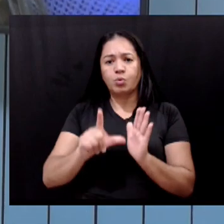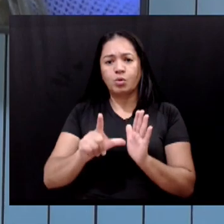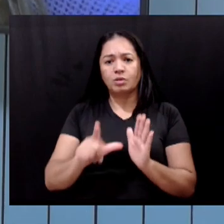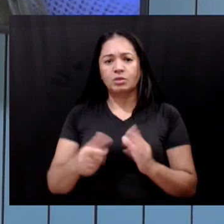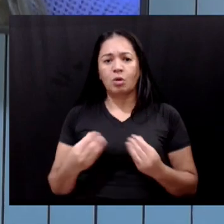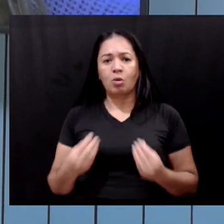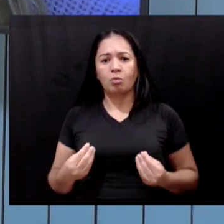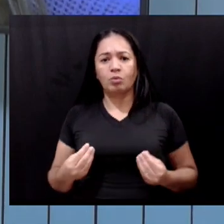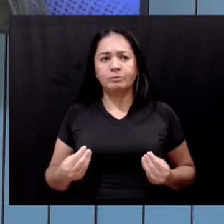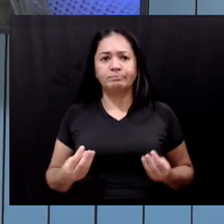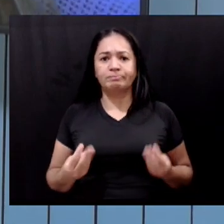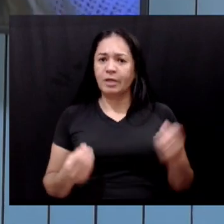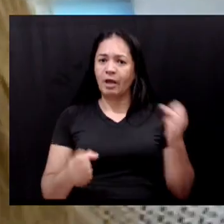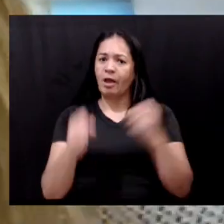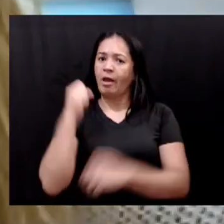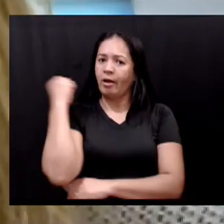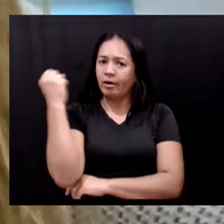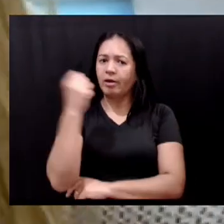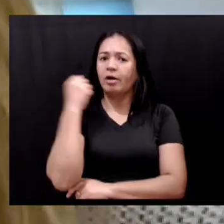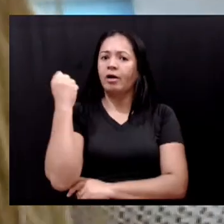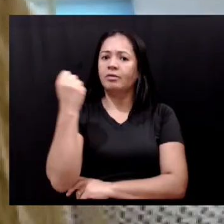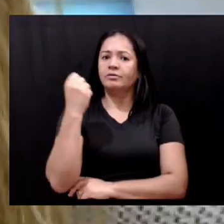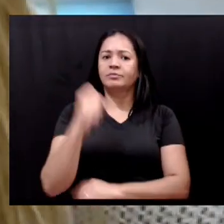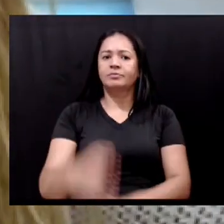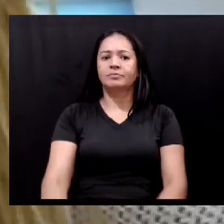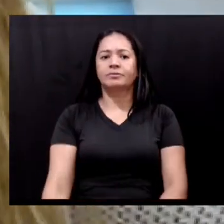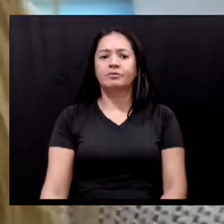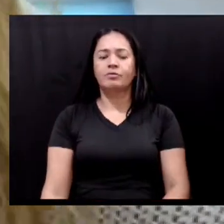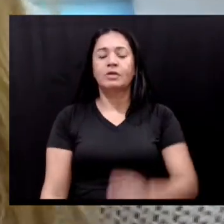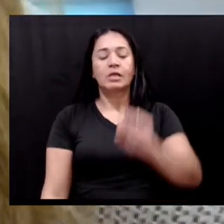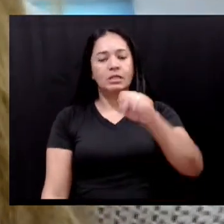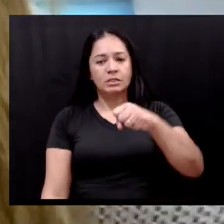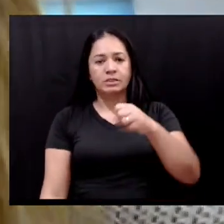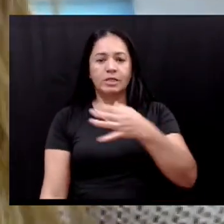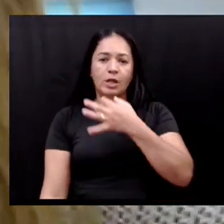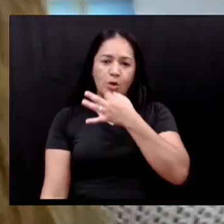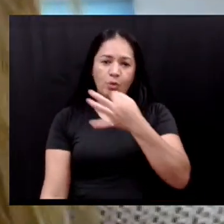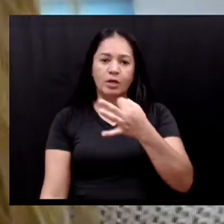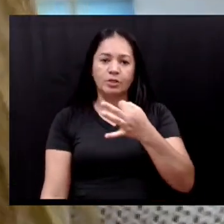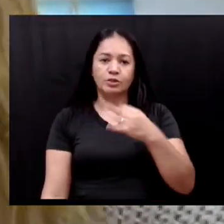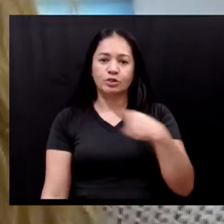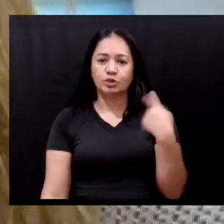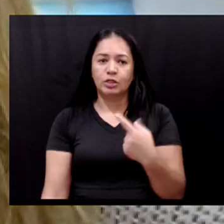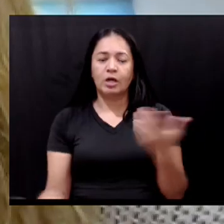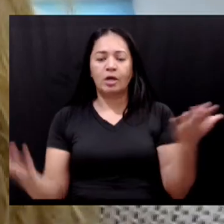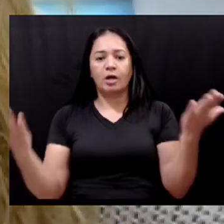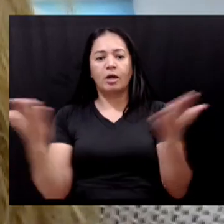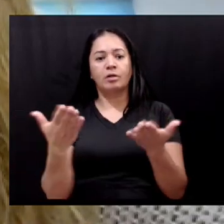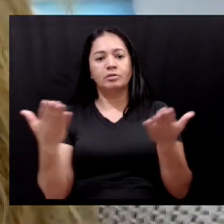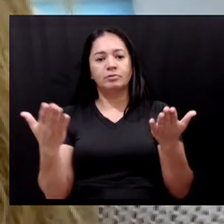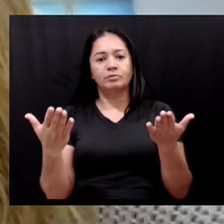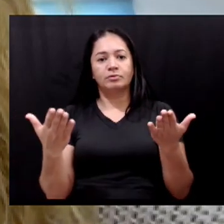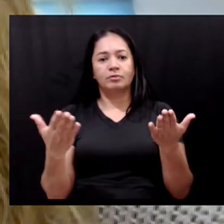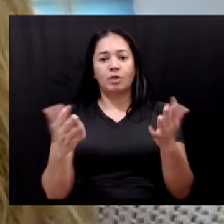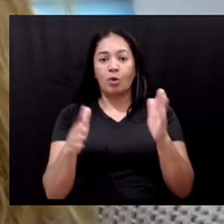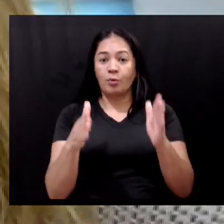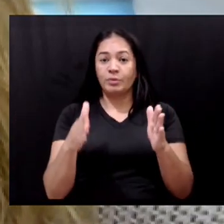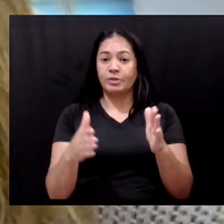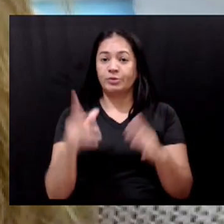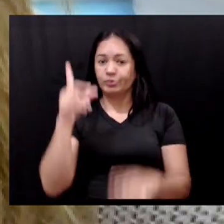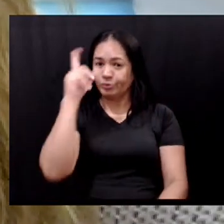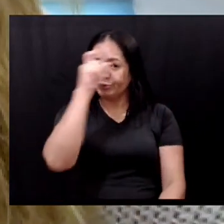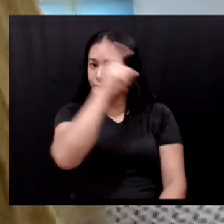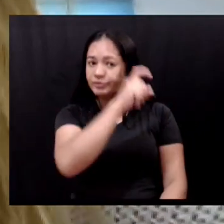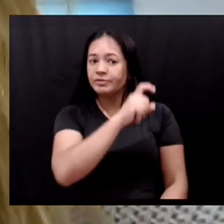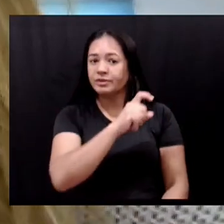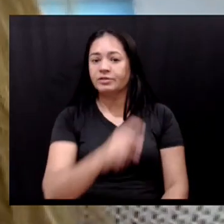grave. Sim, eu acho que a gente está passando agora por uma fase muito delicada. A gente sabe